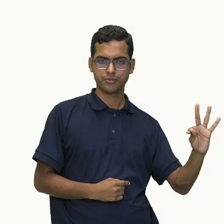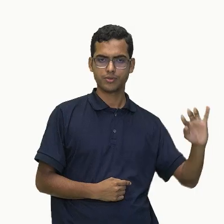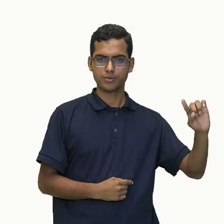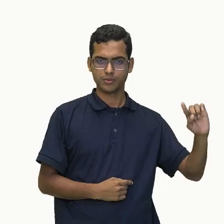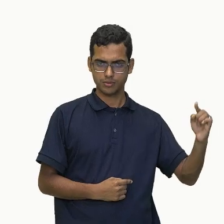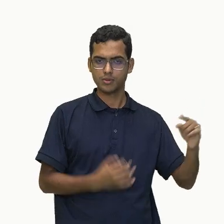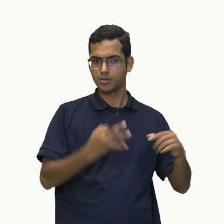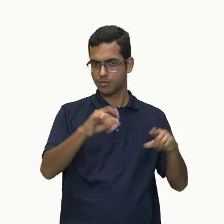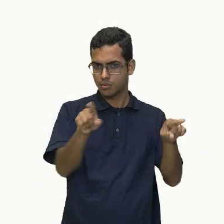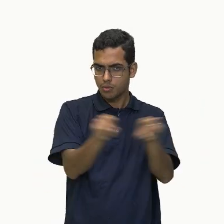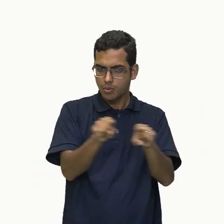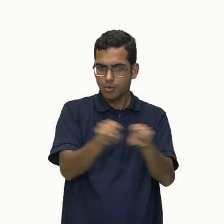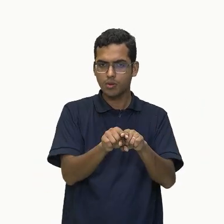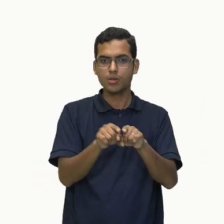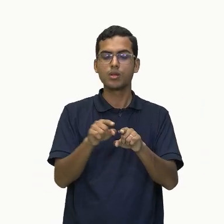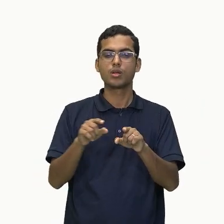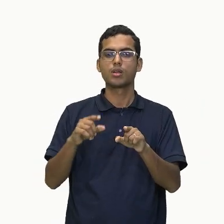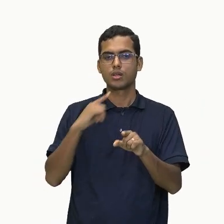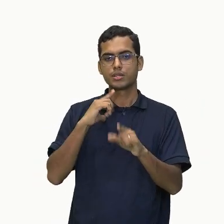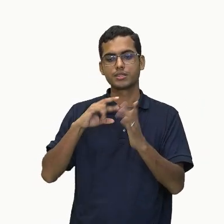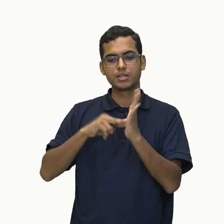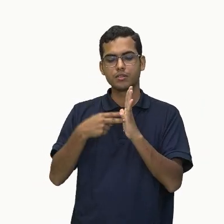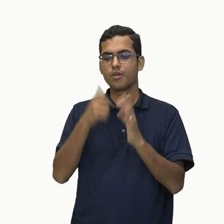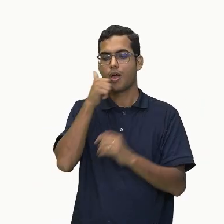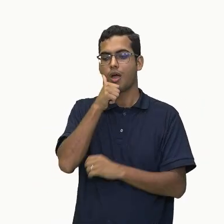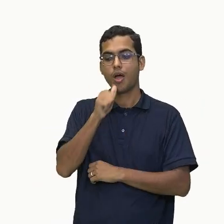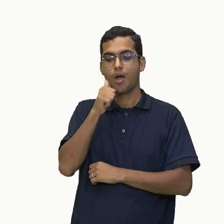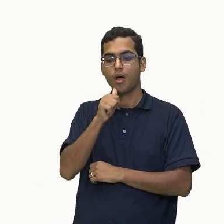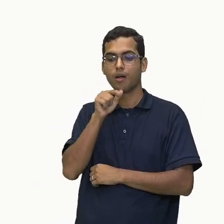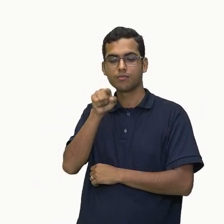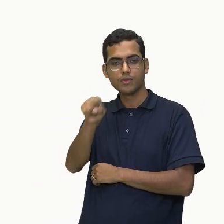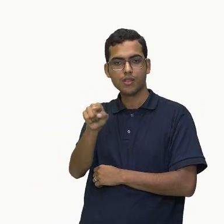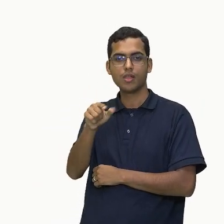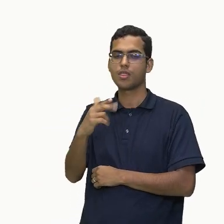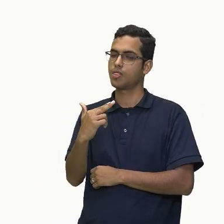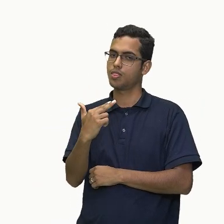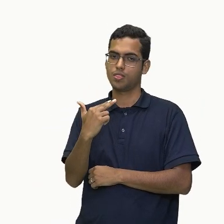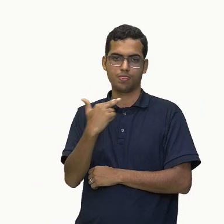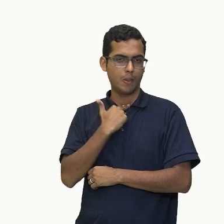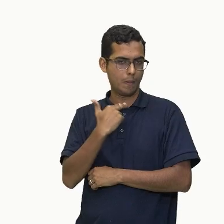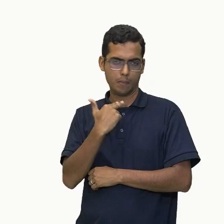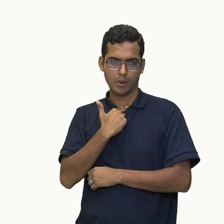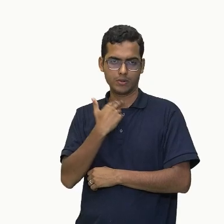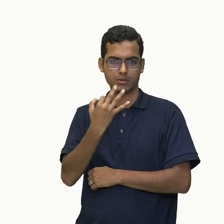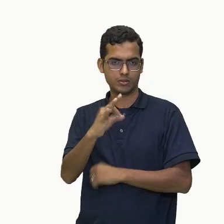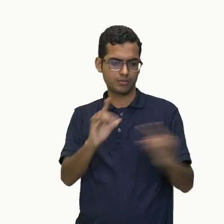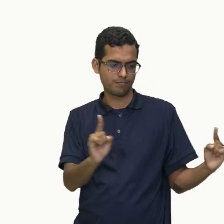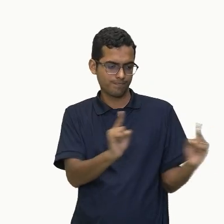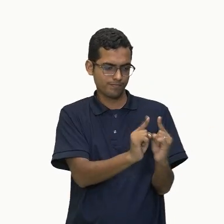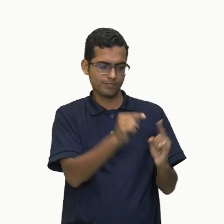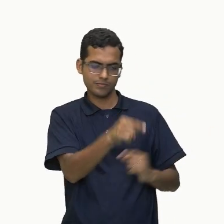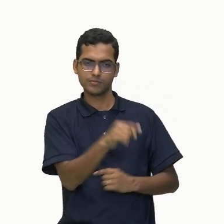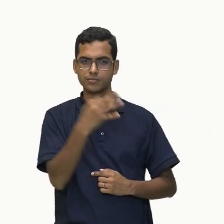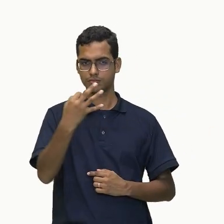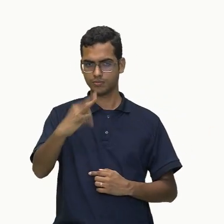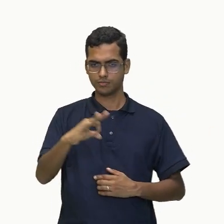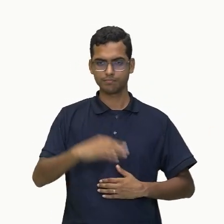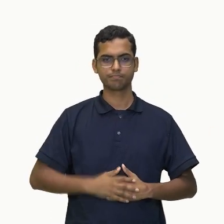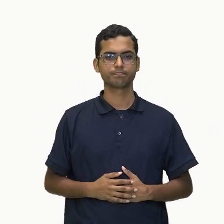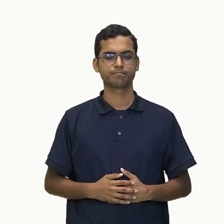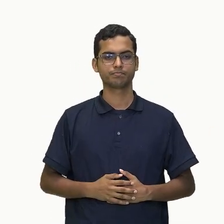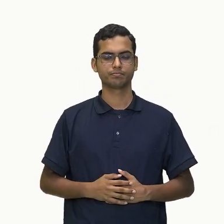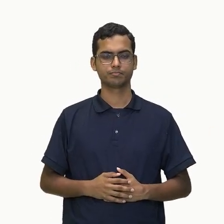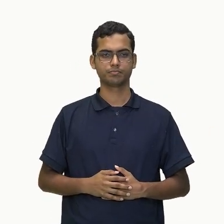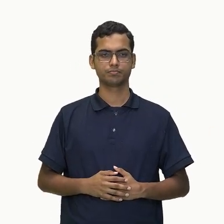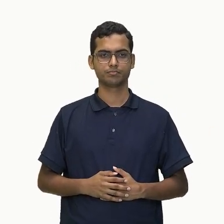mesma coisa, mas está de forma abreviada, ok? Então,